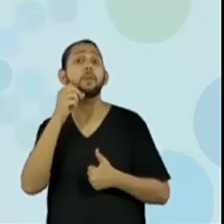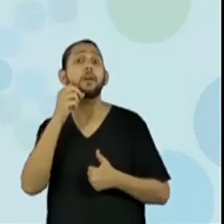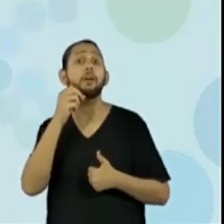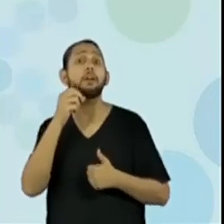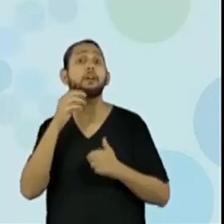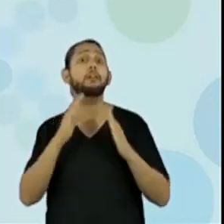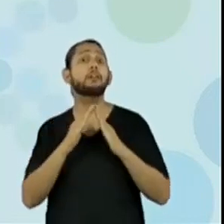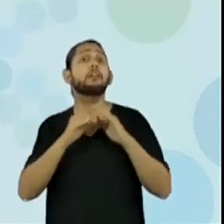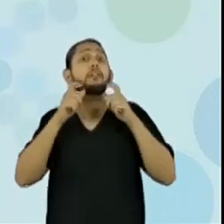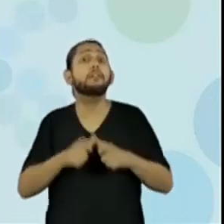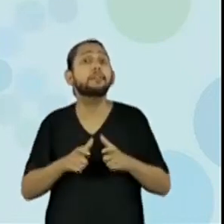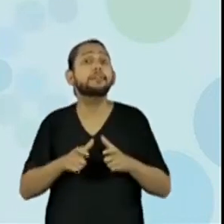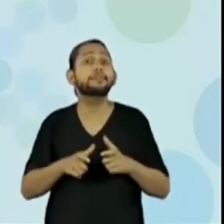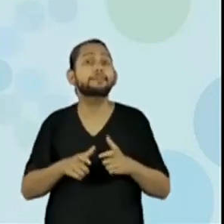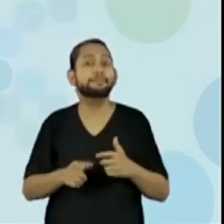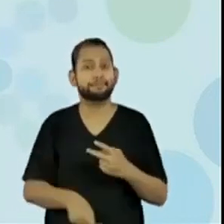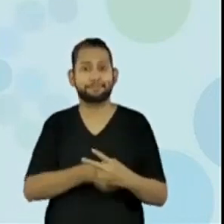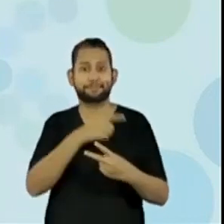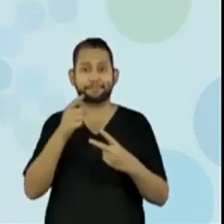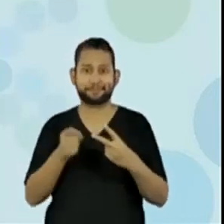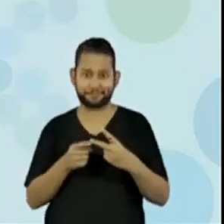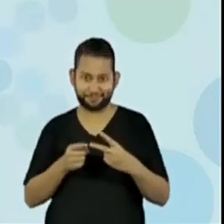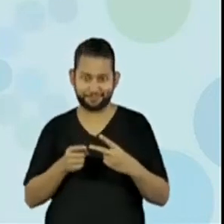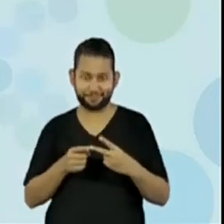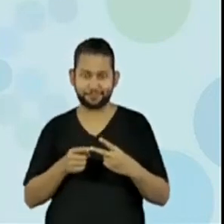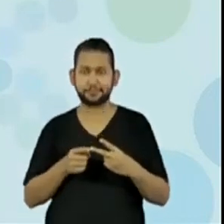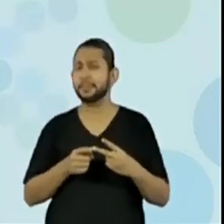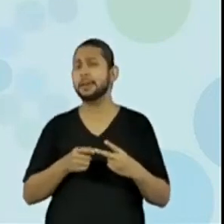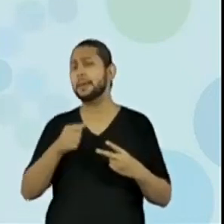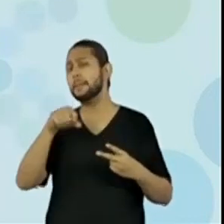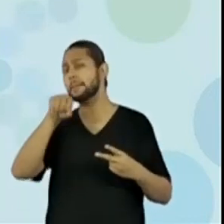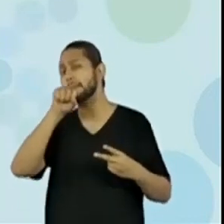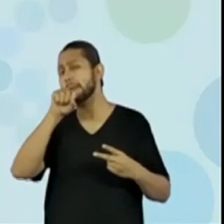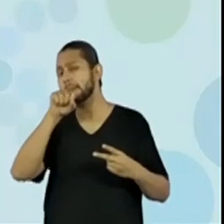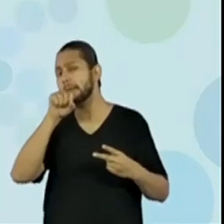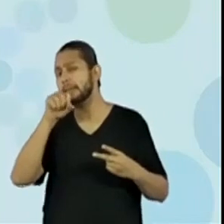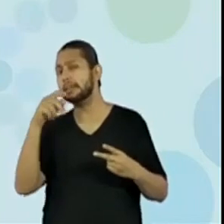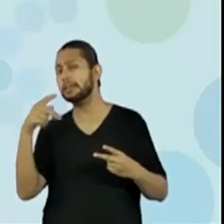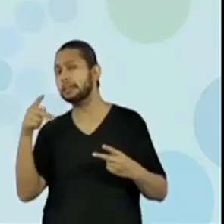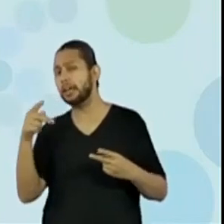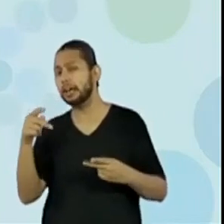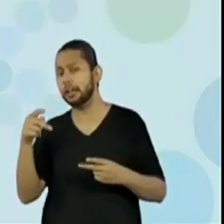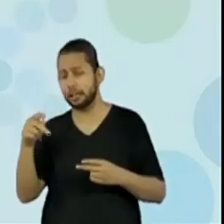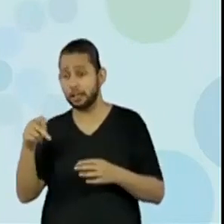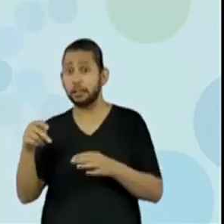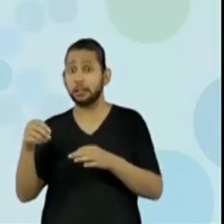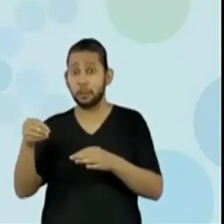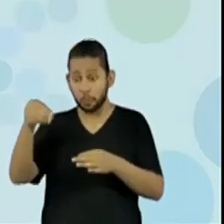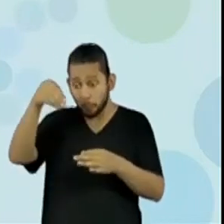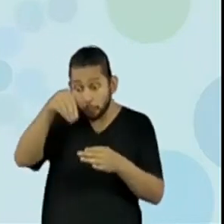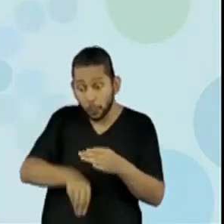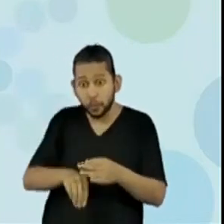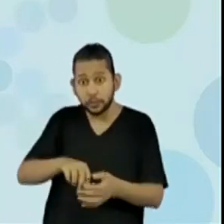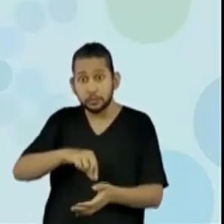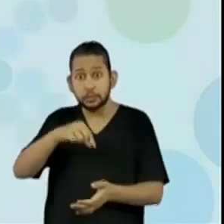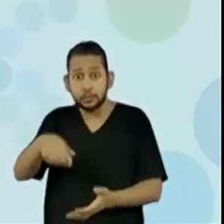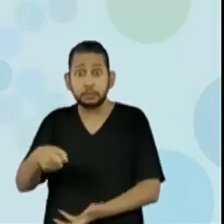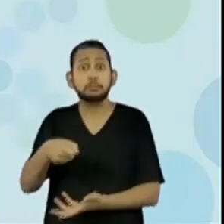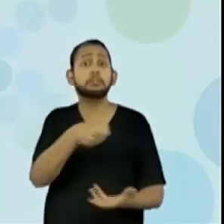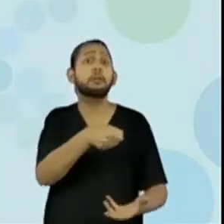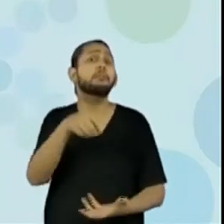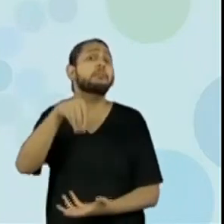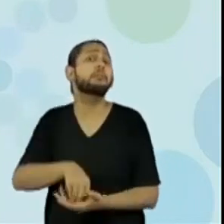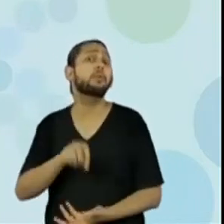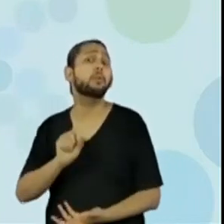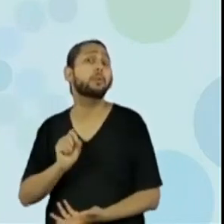Chapeuzinho? Questão 2. O que a mãe de Chapeuzinho colocou na cesta para a vovó? E a questão